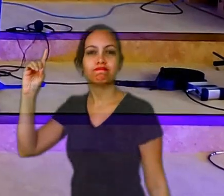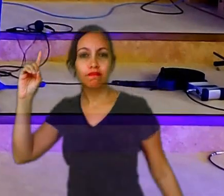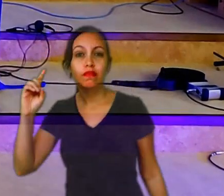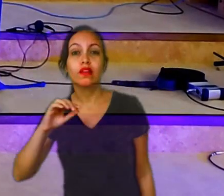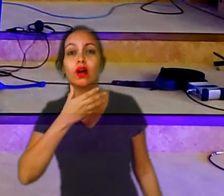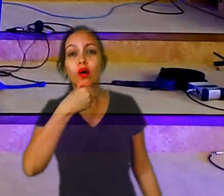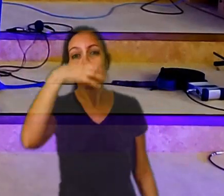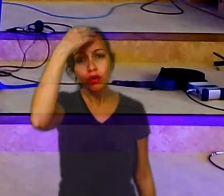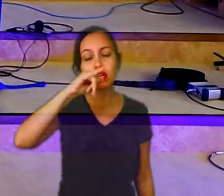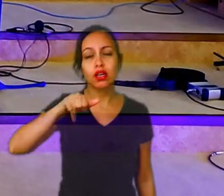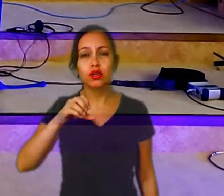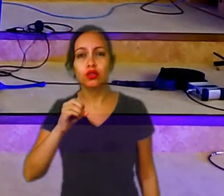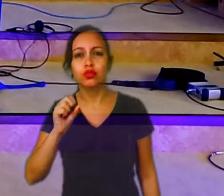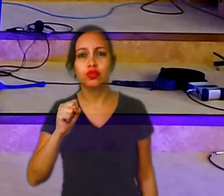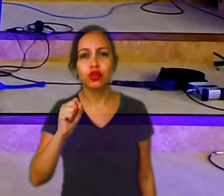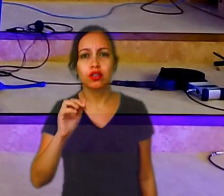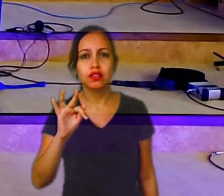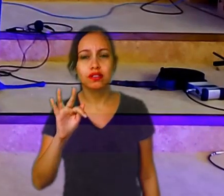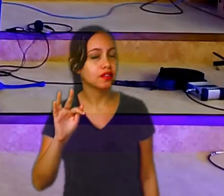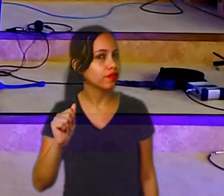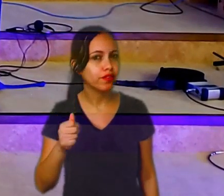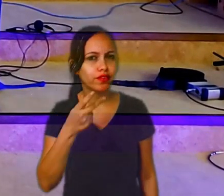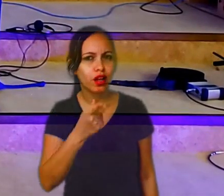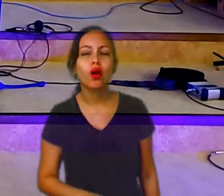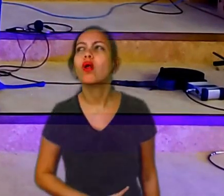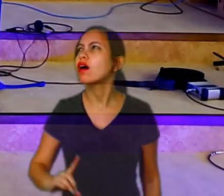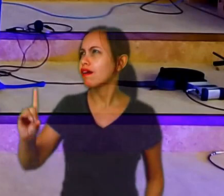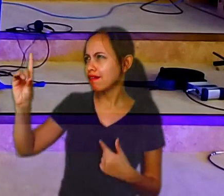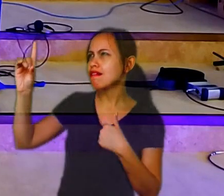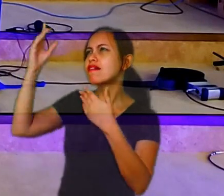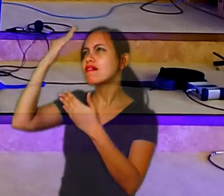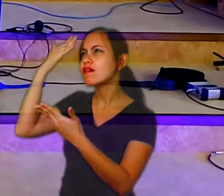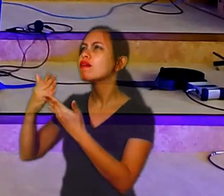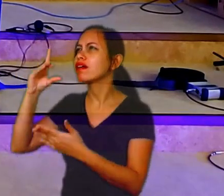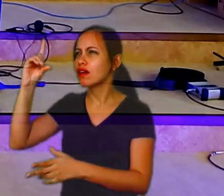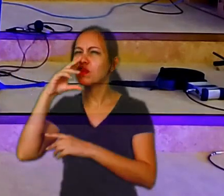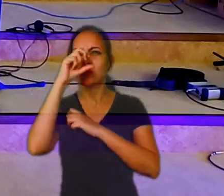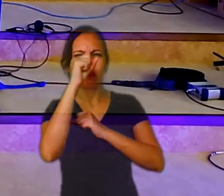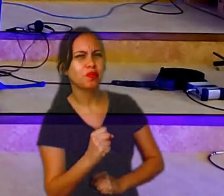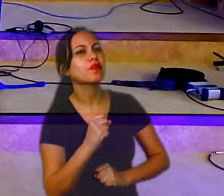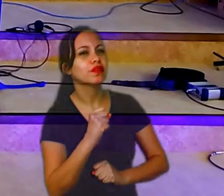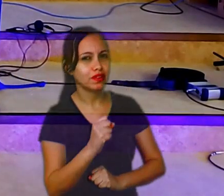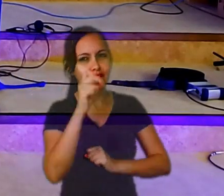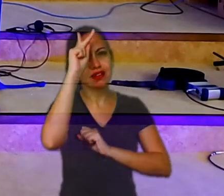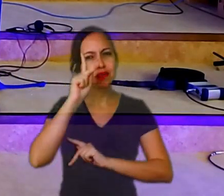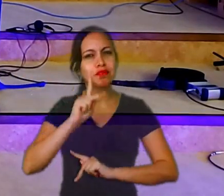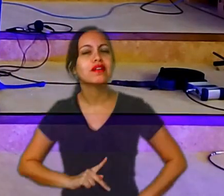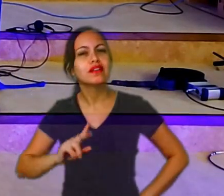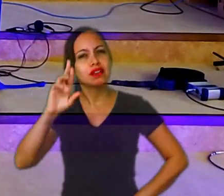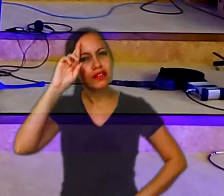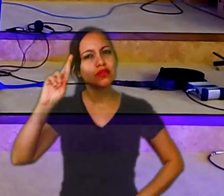Josafá disse: olha, Senhor, eu creio e eu confio na tua soberania, no poder que tu és, na tua presença poderosa e